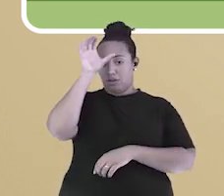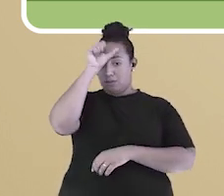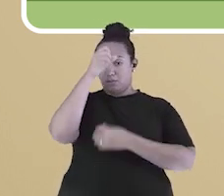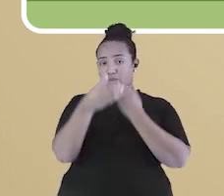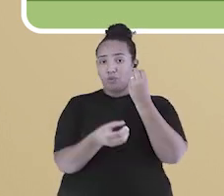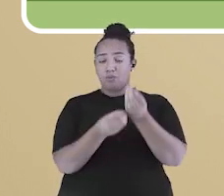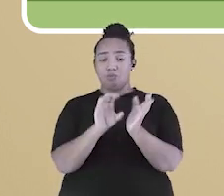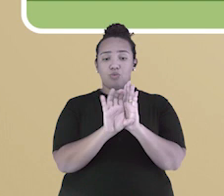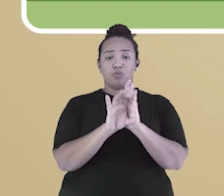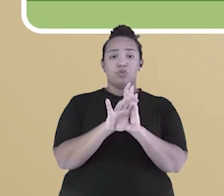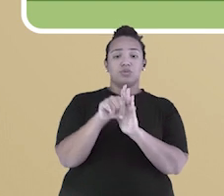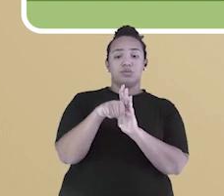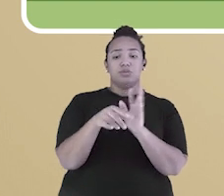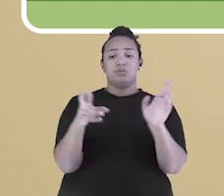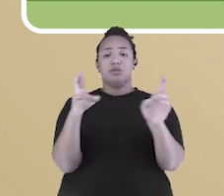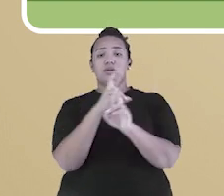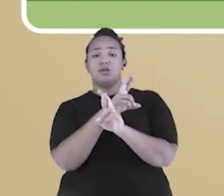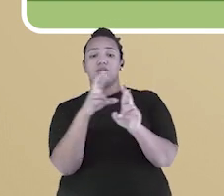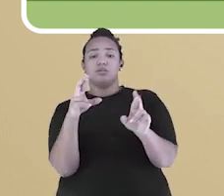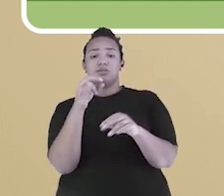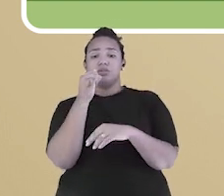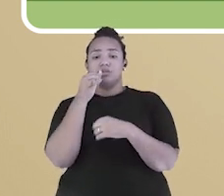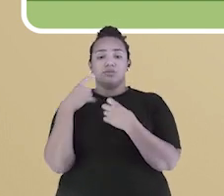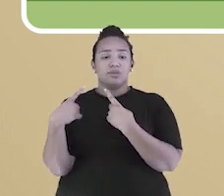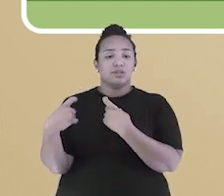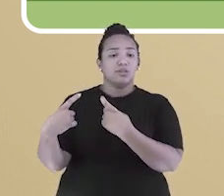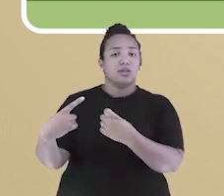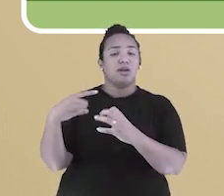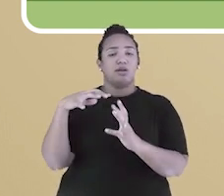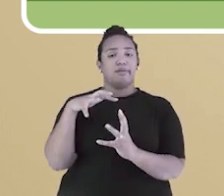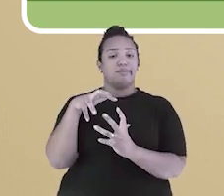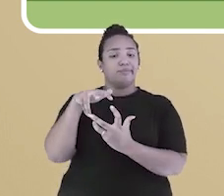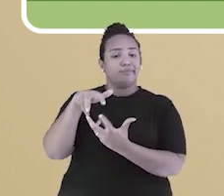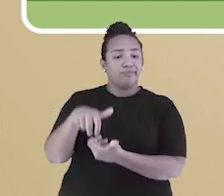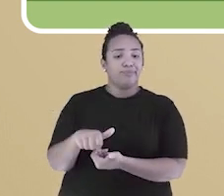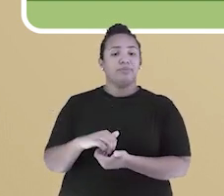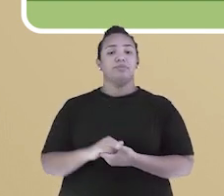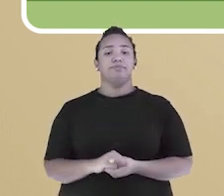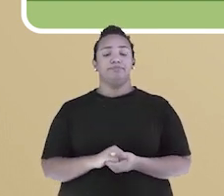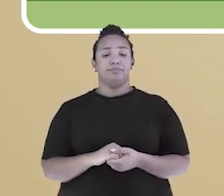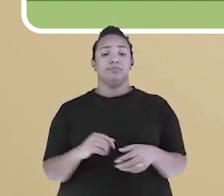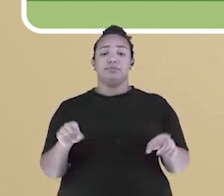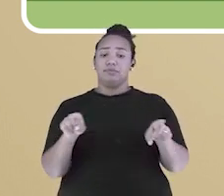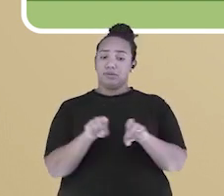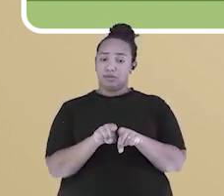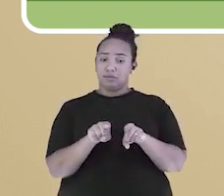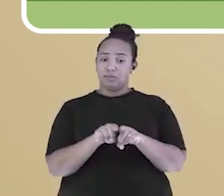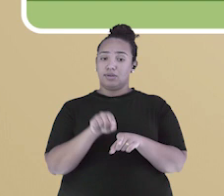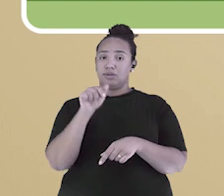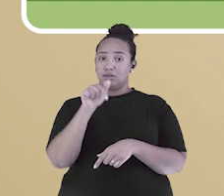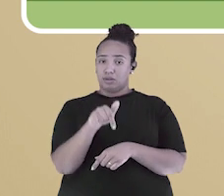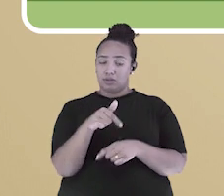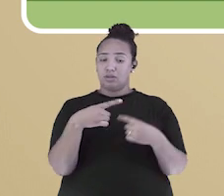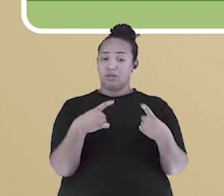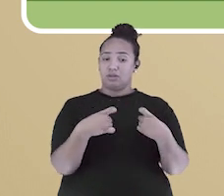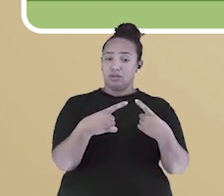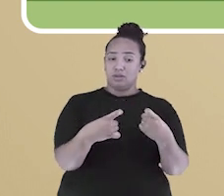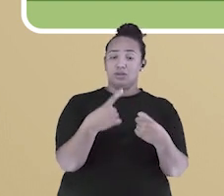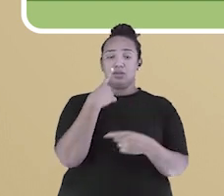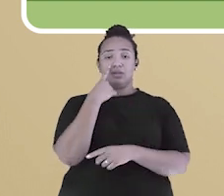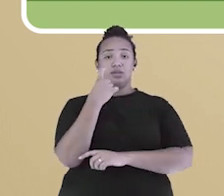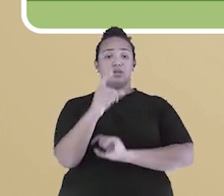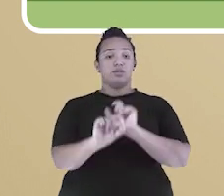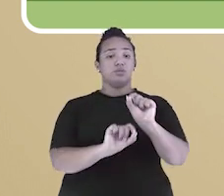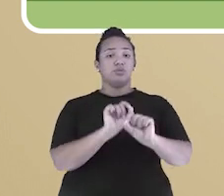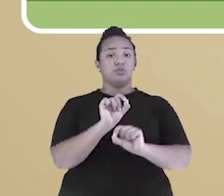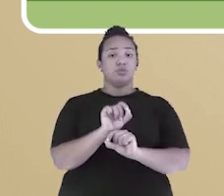se relacionam às principais motivações de diferentes conflitos pelos continentes, e que esses são movidos principalmente